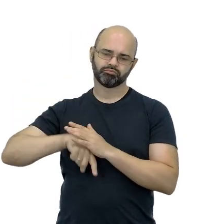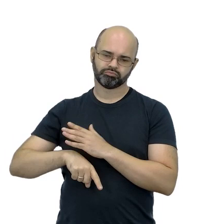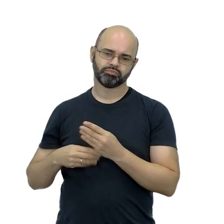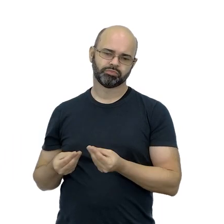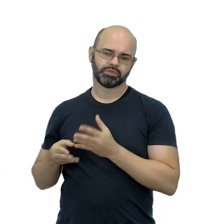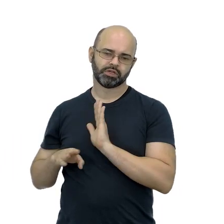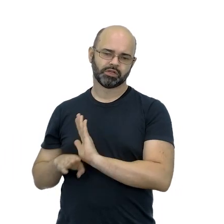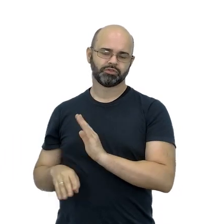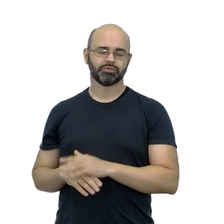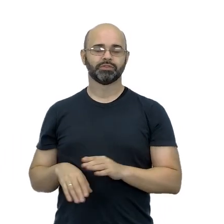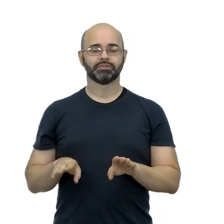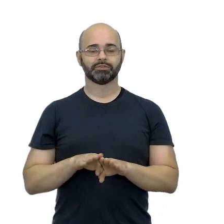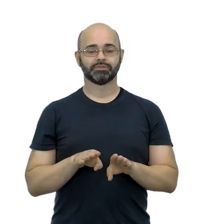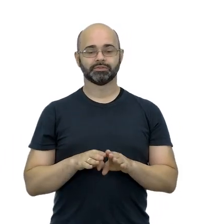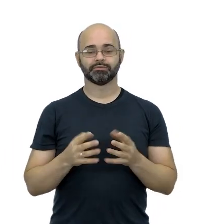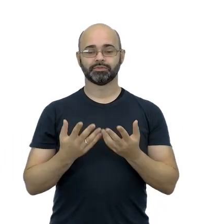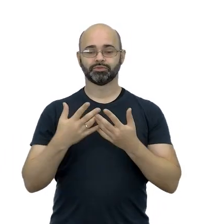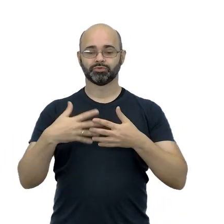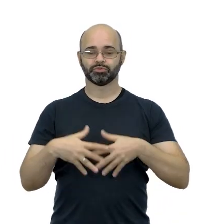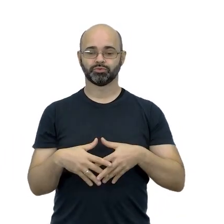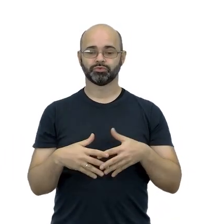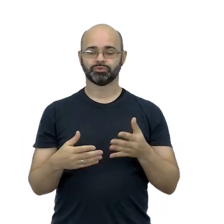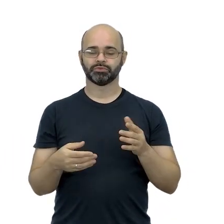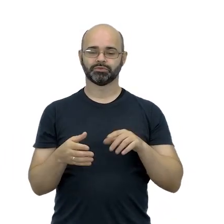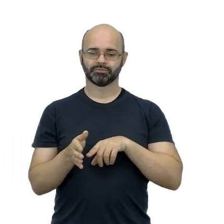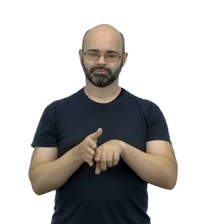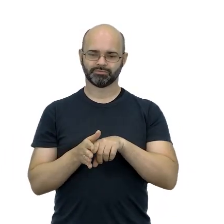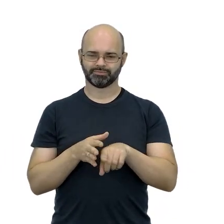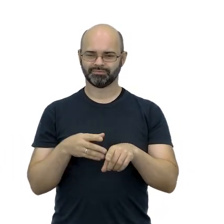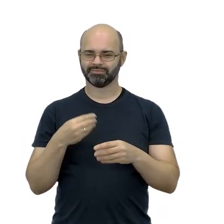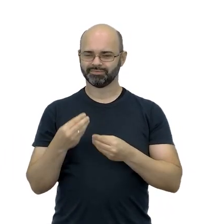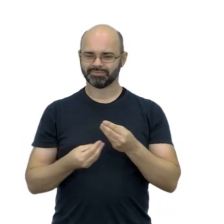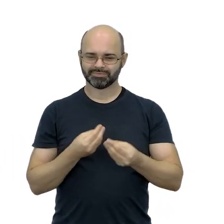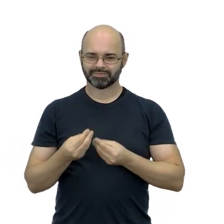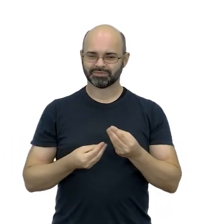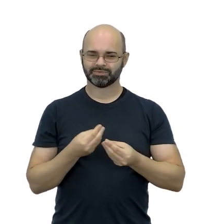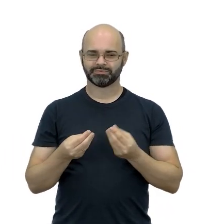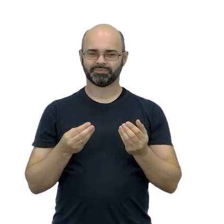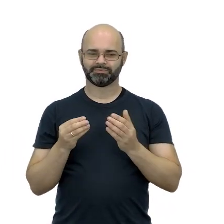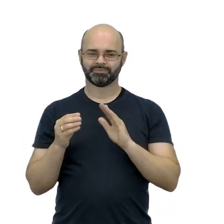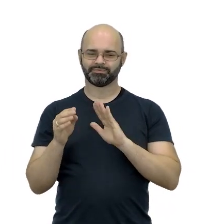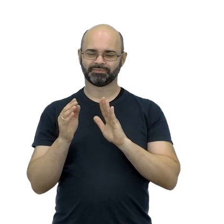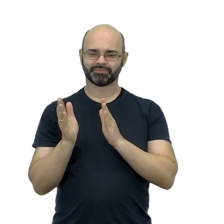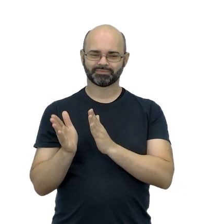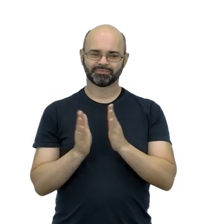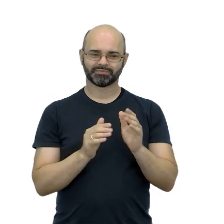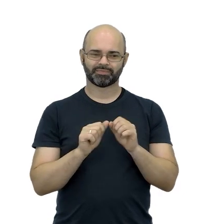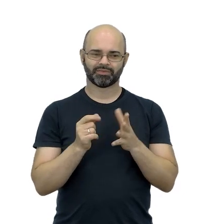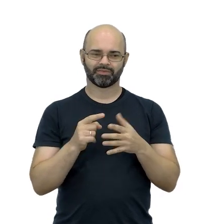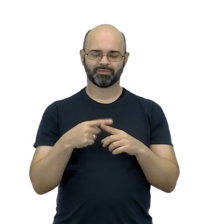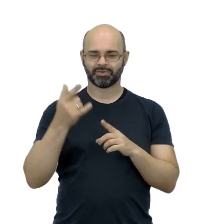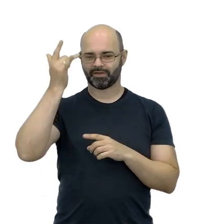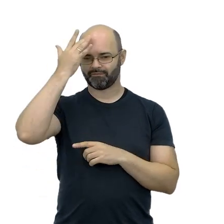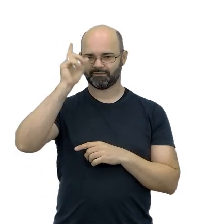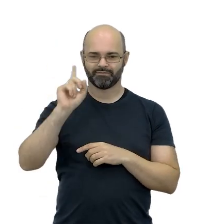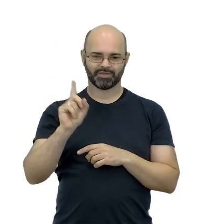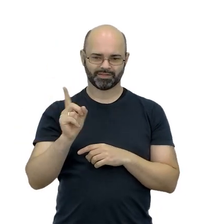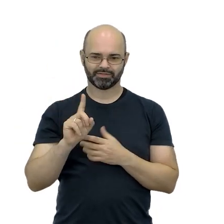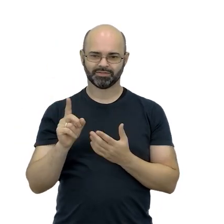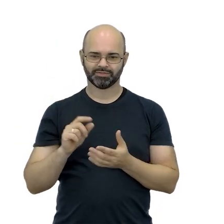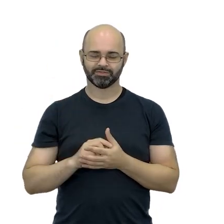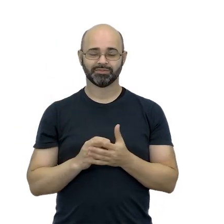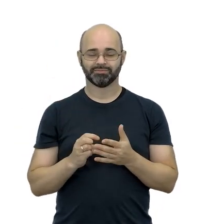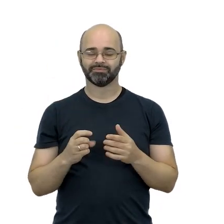estruturação das questões, nós vimos como que essas questões são feitas, como os itens são feitos. Não é simples fazer um item ele tem esse problema